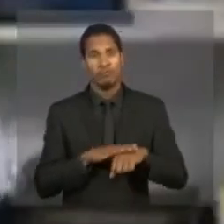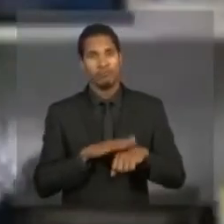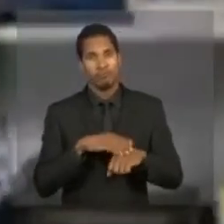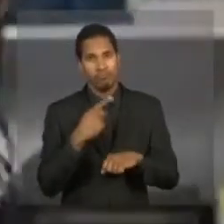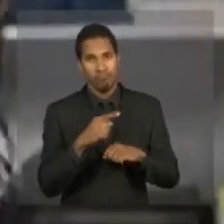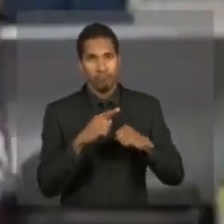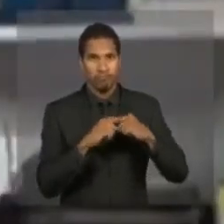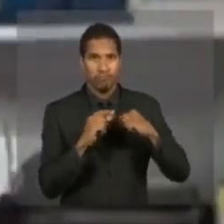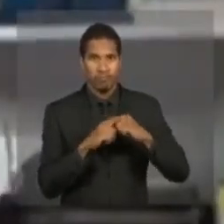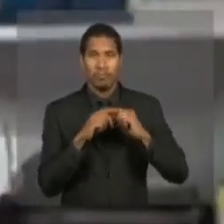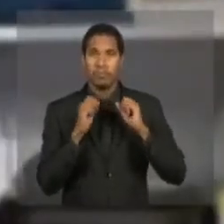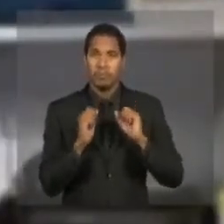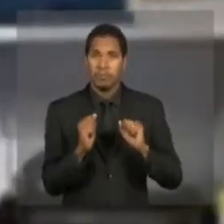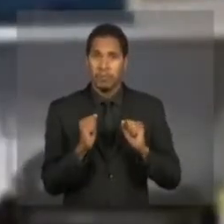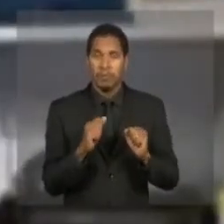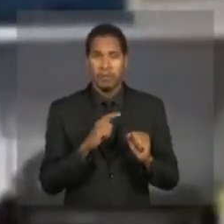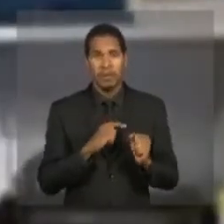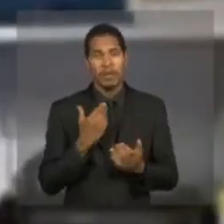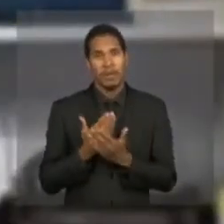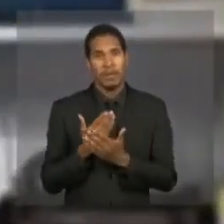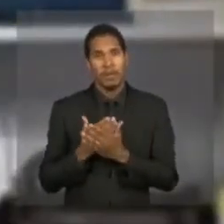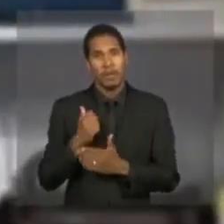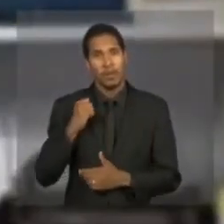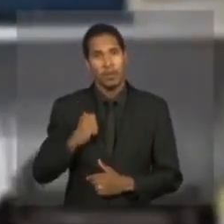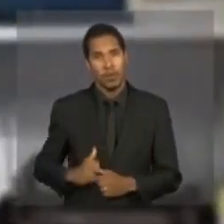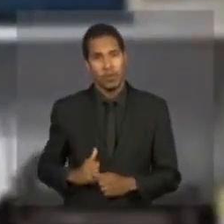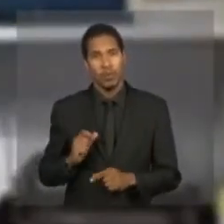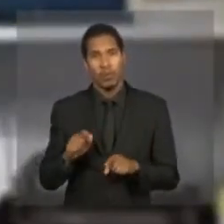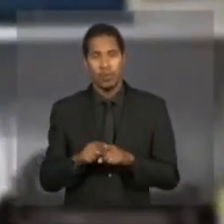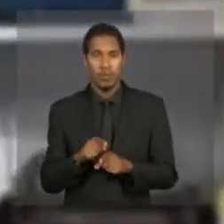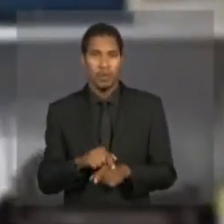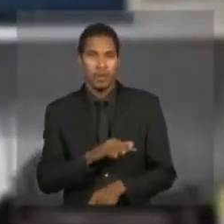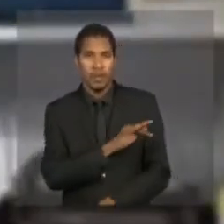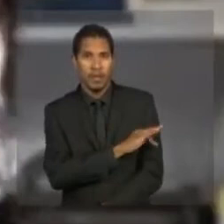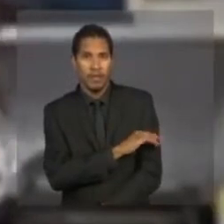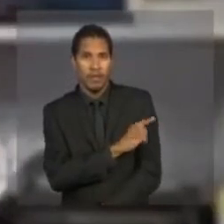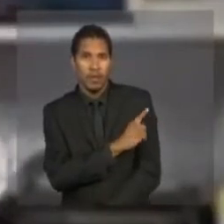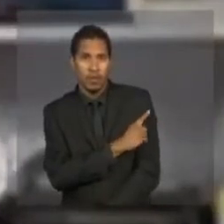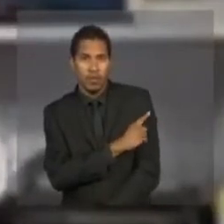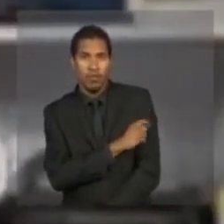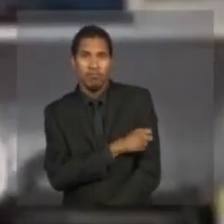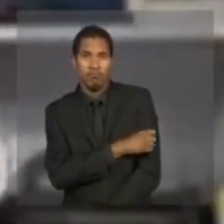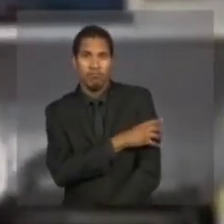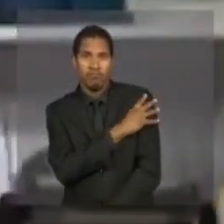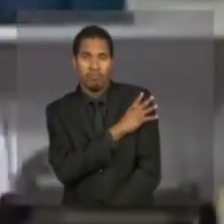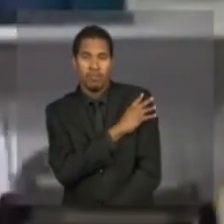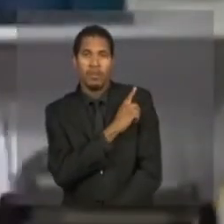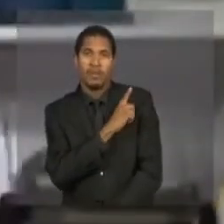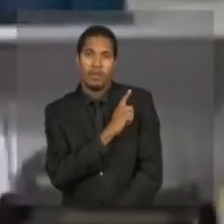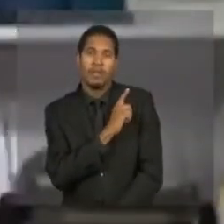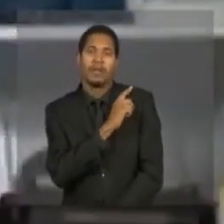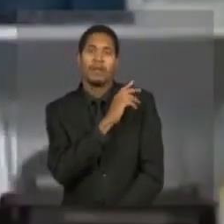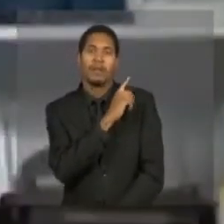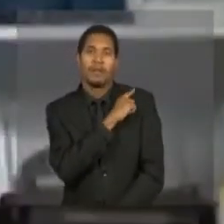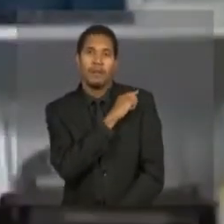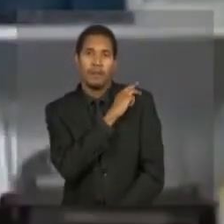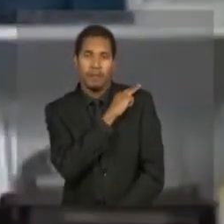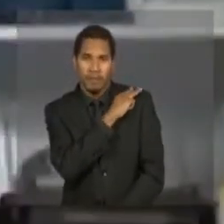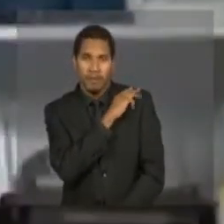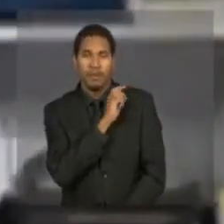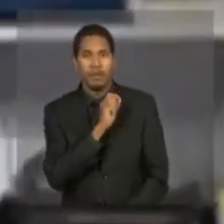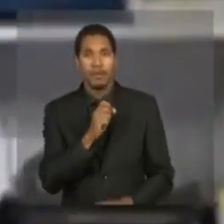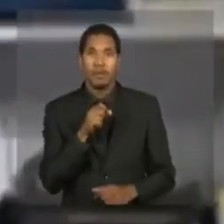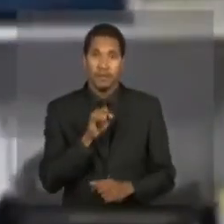ser destinados a bolsas de estudo para o ensino fundamental e médio na forma da lei, para os que